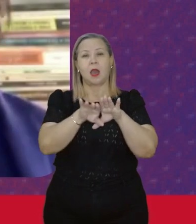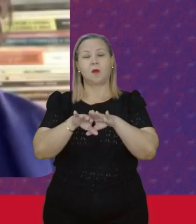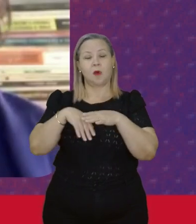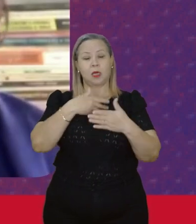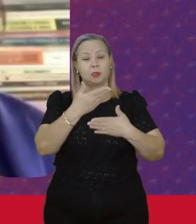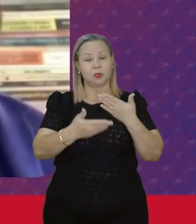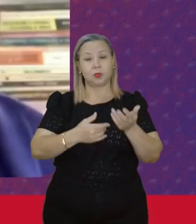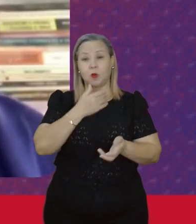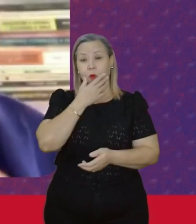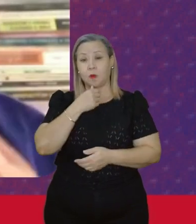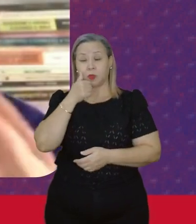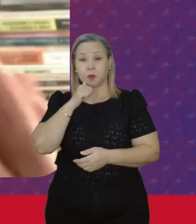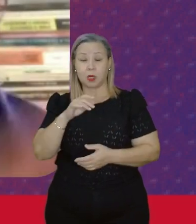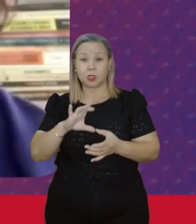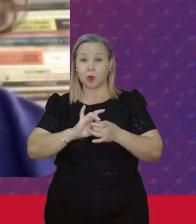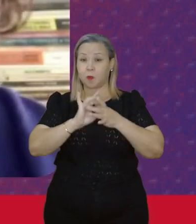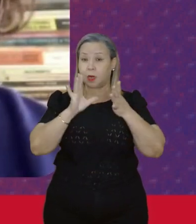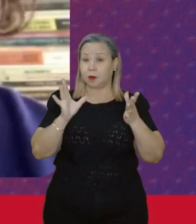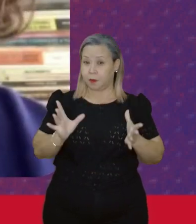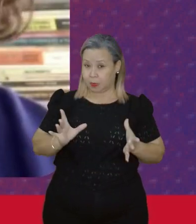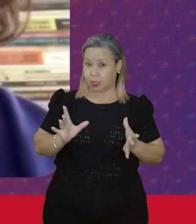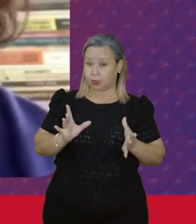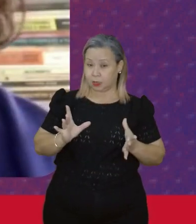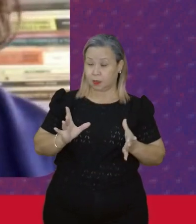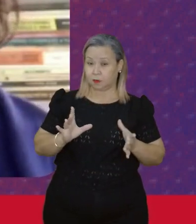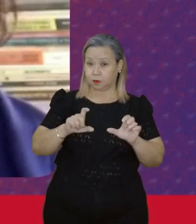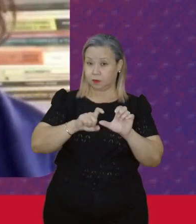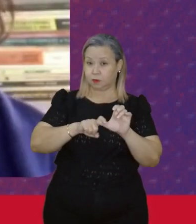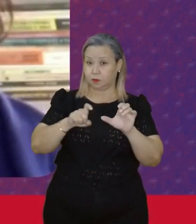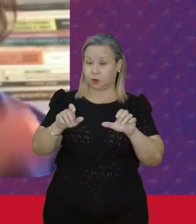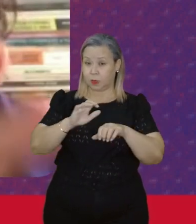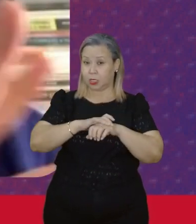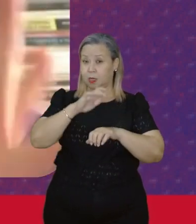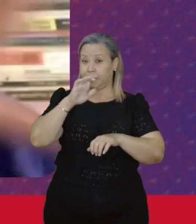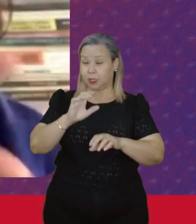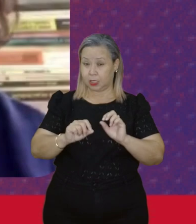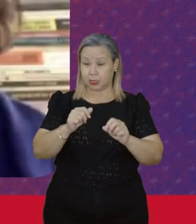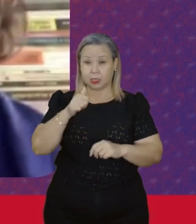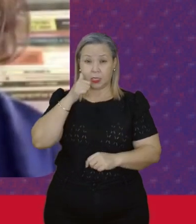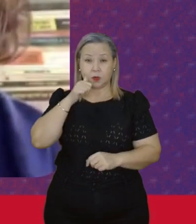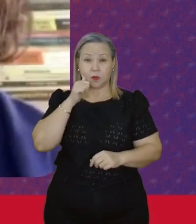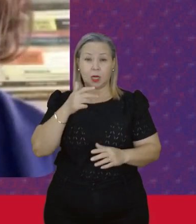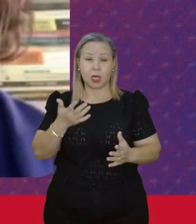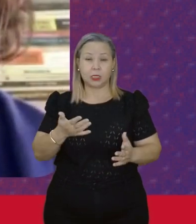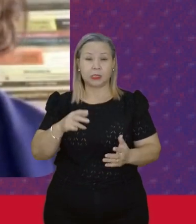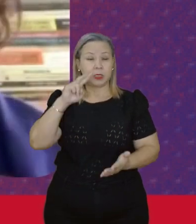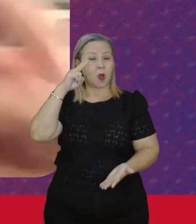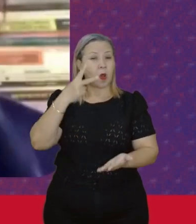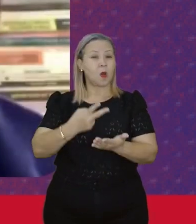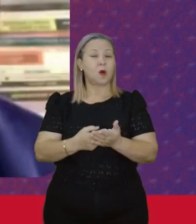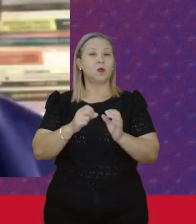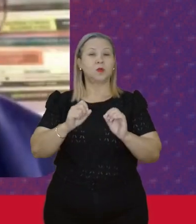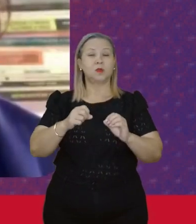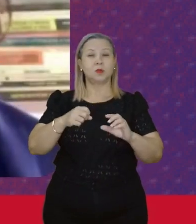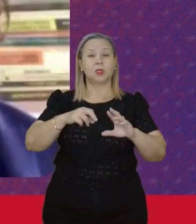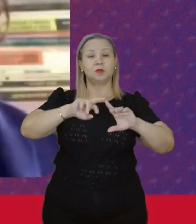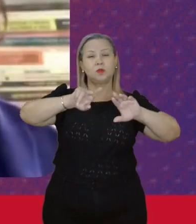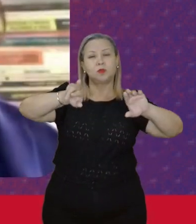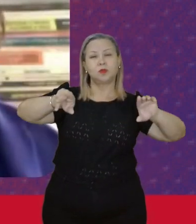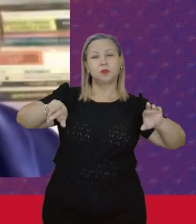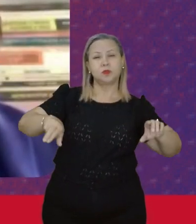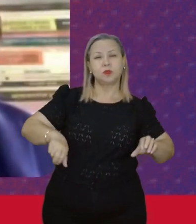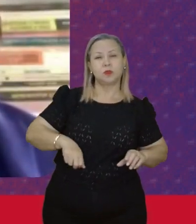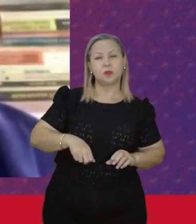e mulheres, sobre a emancipação das mulheres, considerando múltiplos aspectos na sociedade